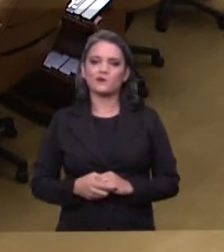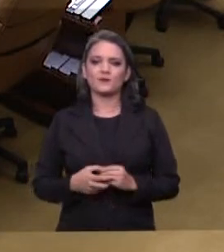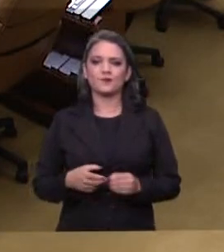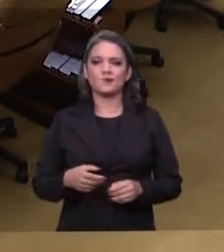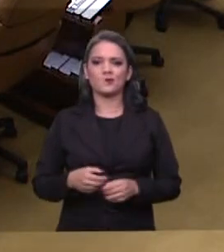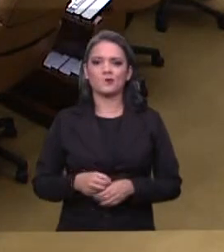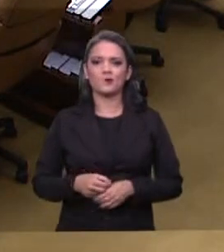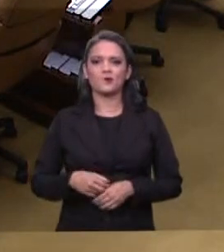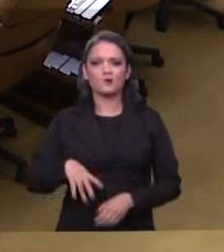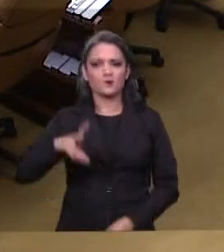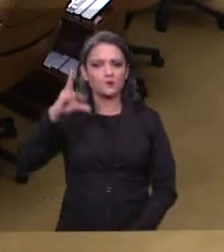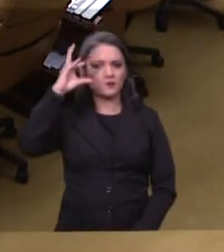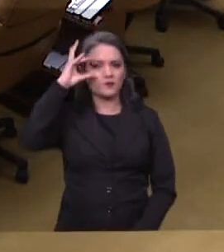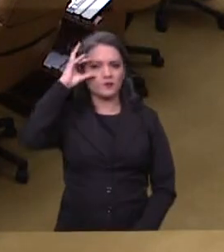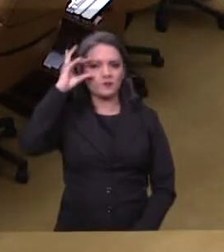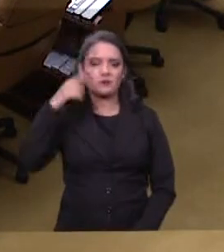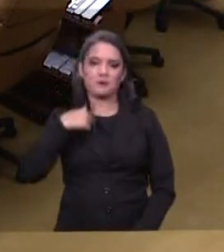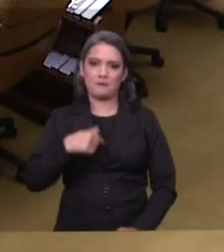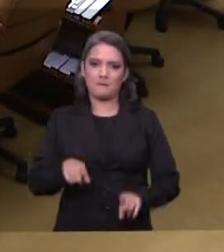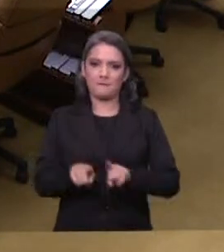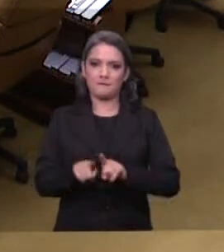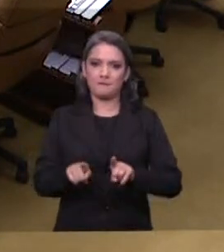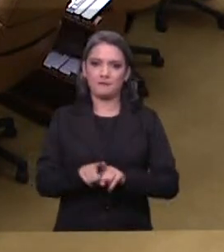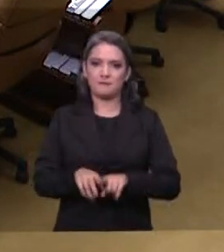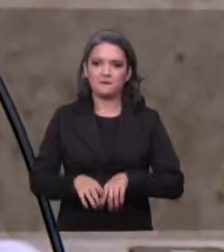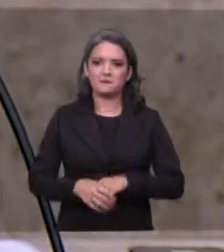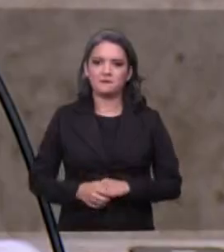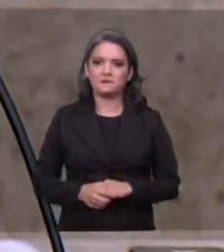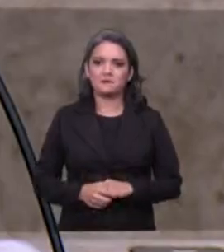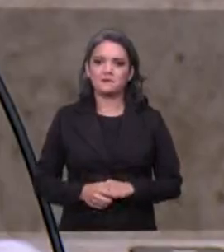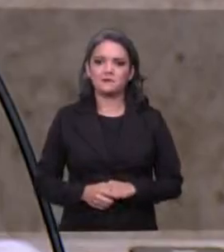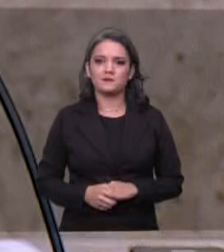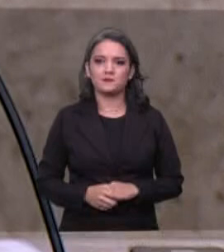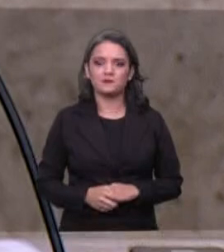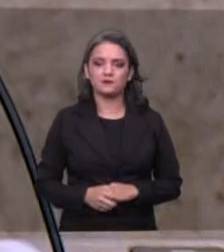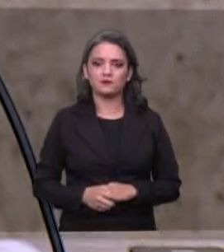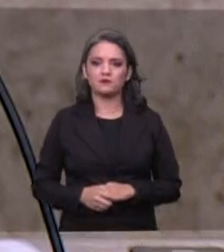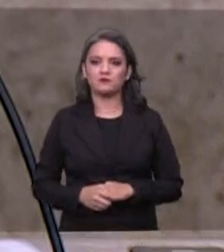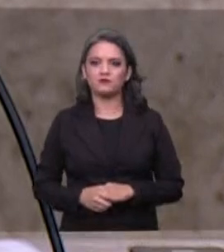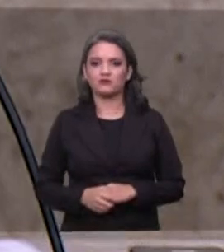ministra e presidente. Certo. Agradeço. O único fica o ministro Fux